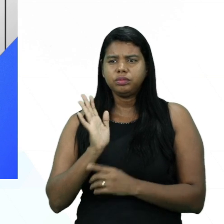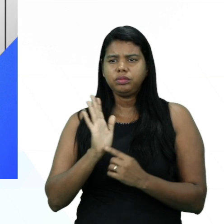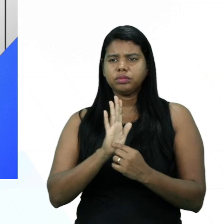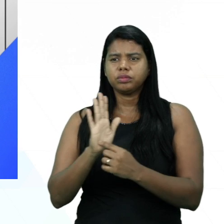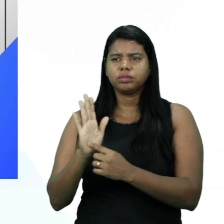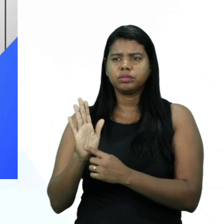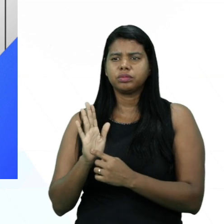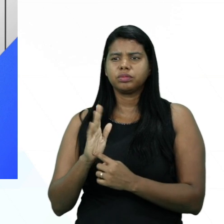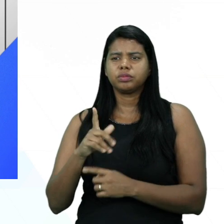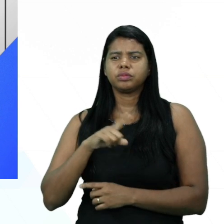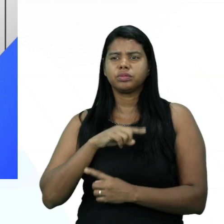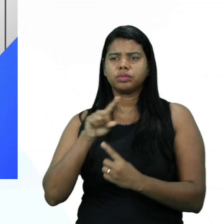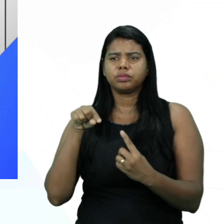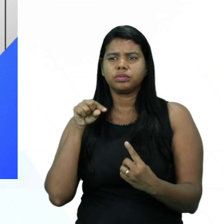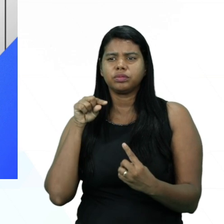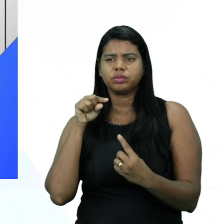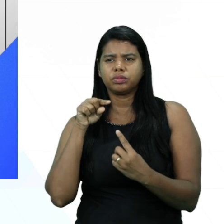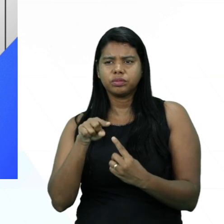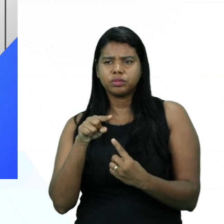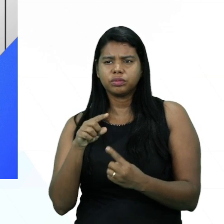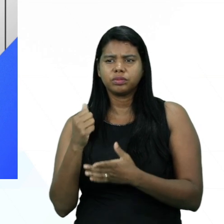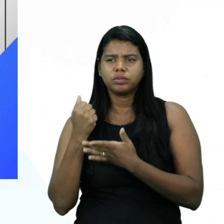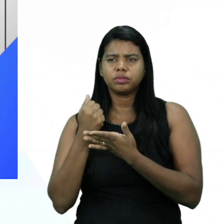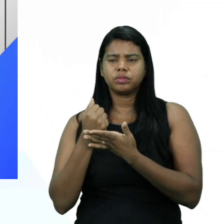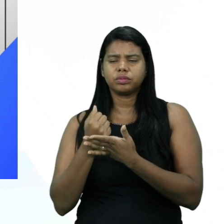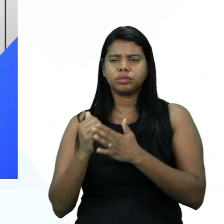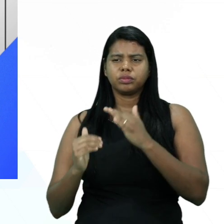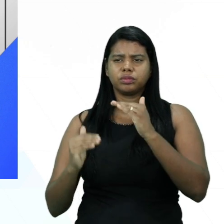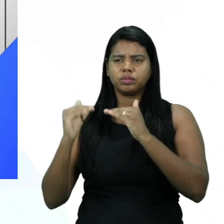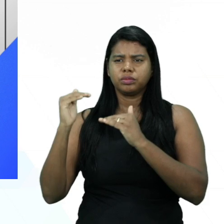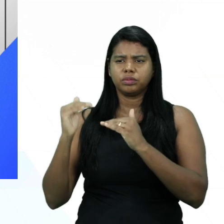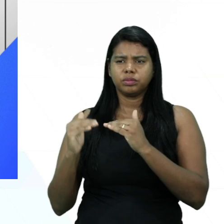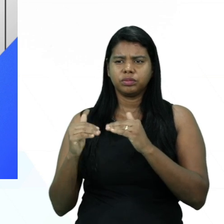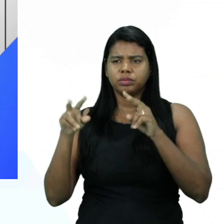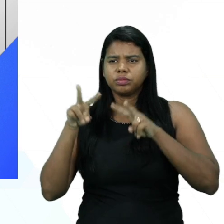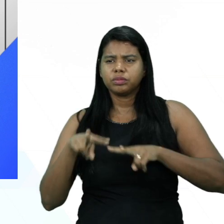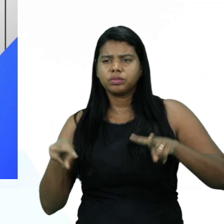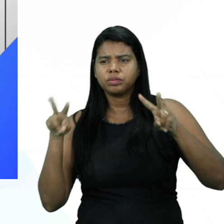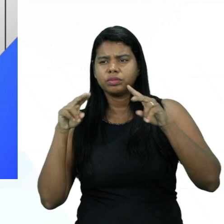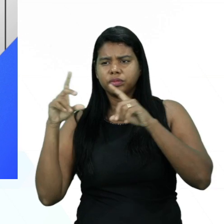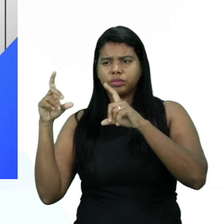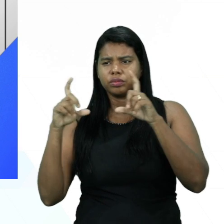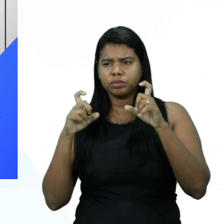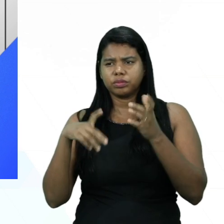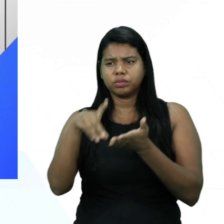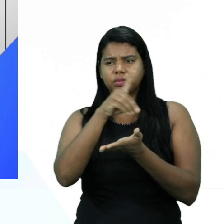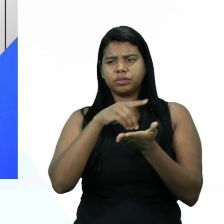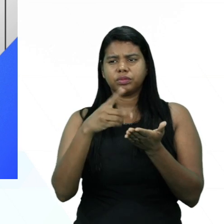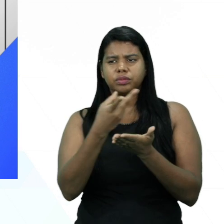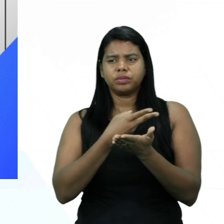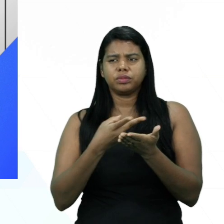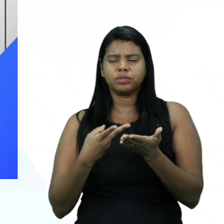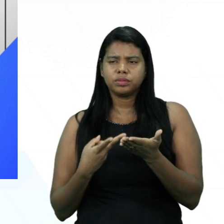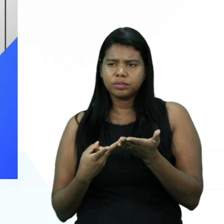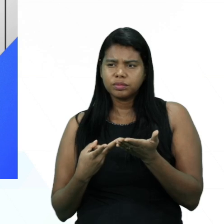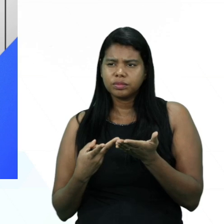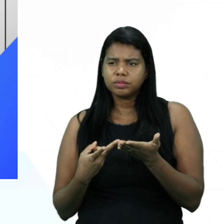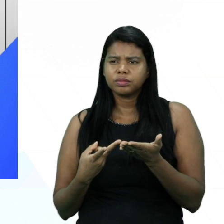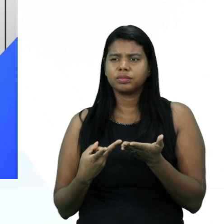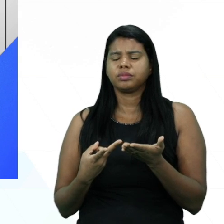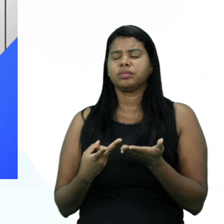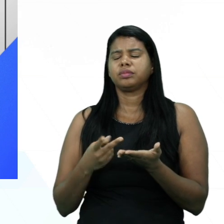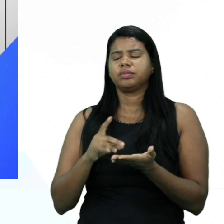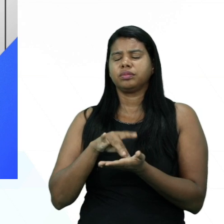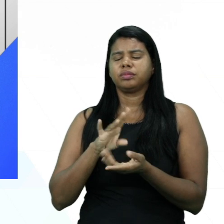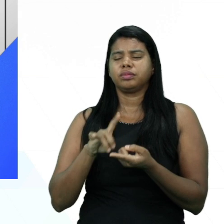imagem. Você, quando trabalha com design, trabalha com fotografia, você vai dar peso aos seus